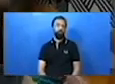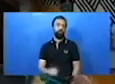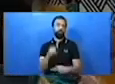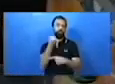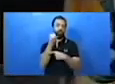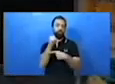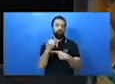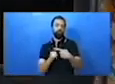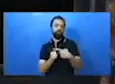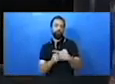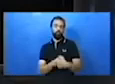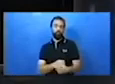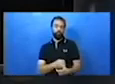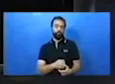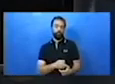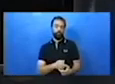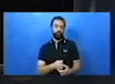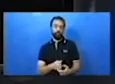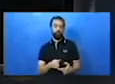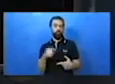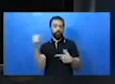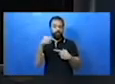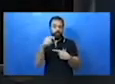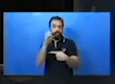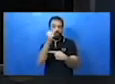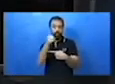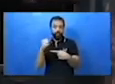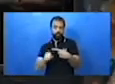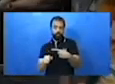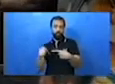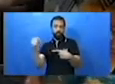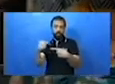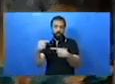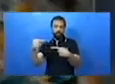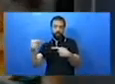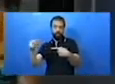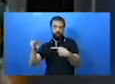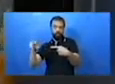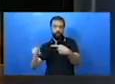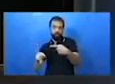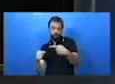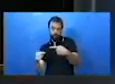oitavos de 24. Quando o número repete na fração, eu tenho um